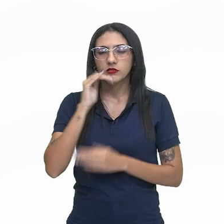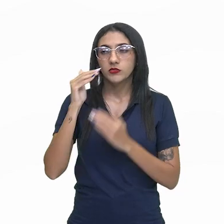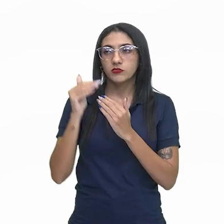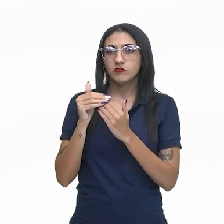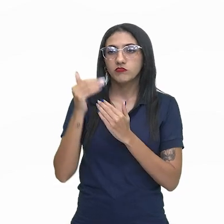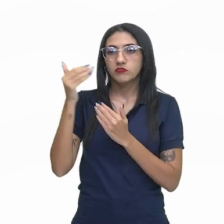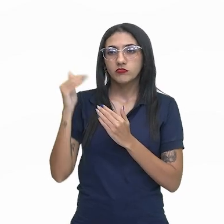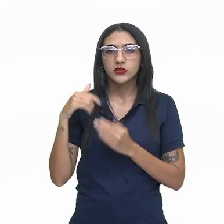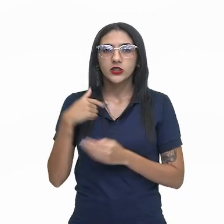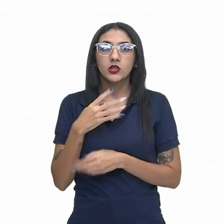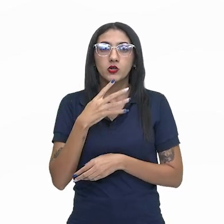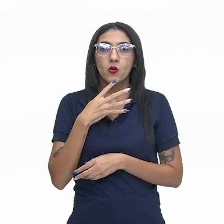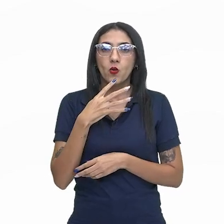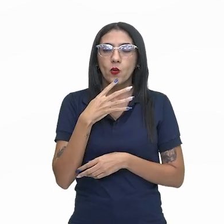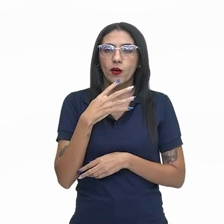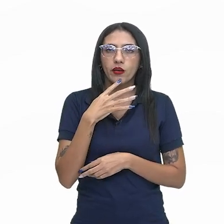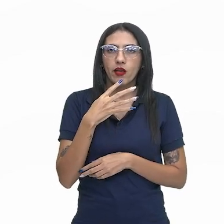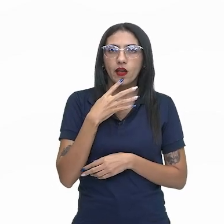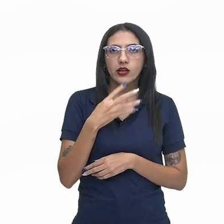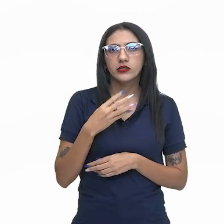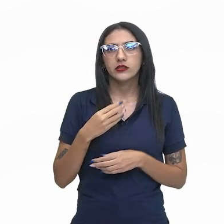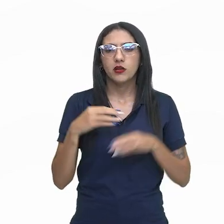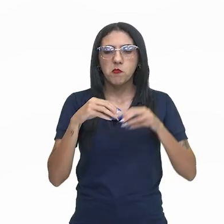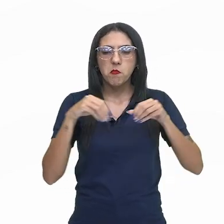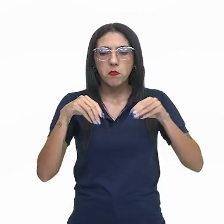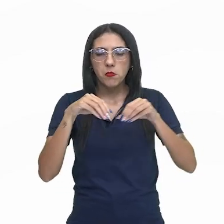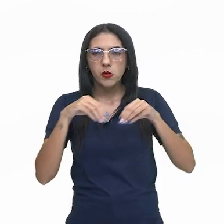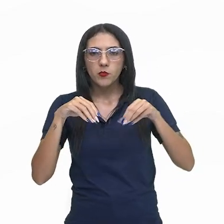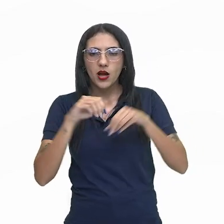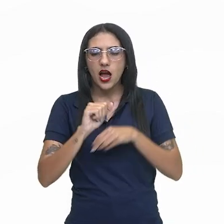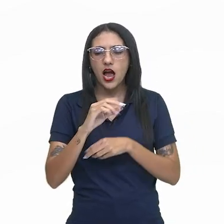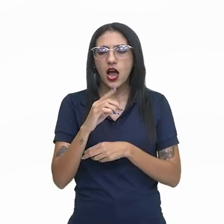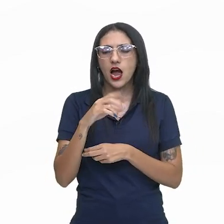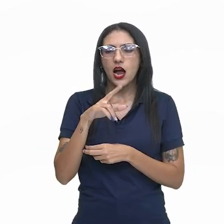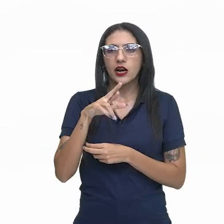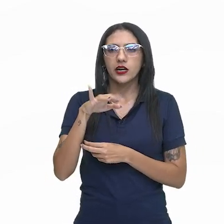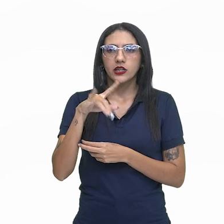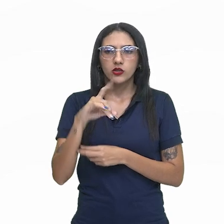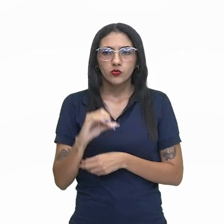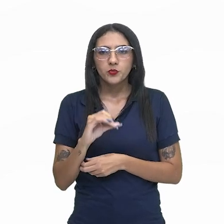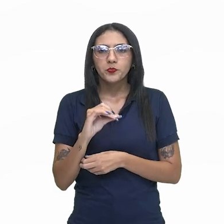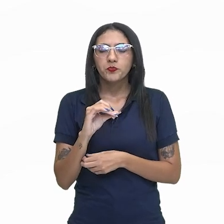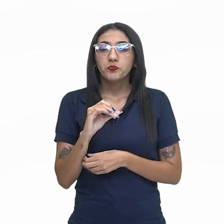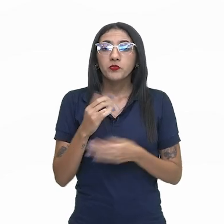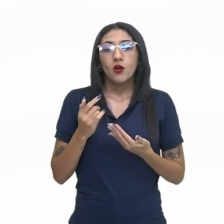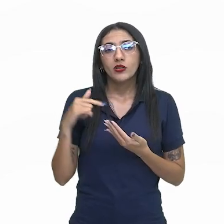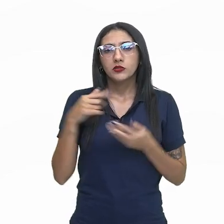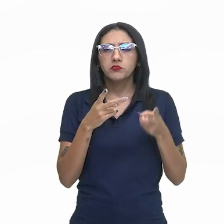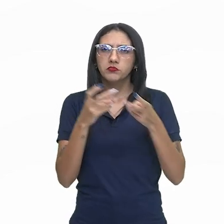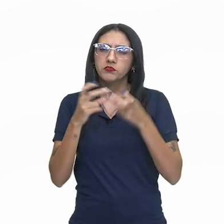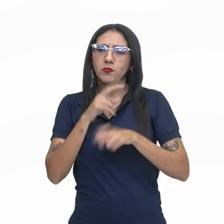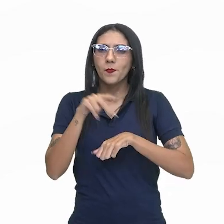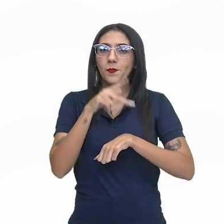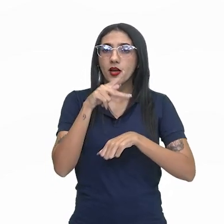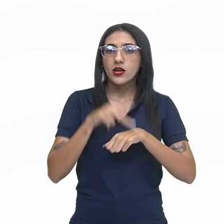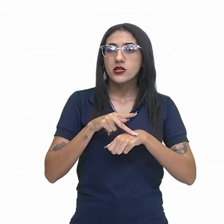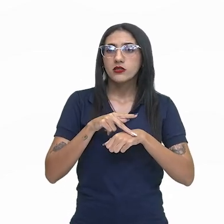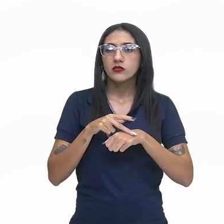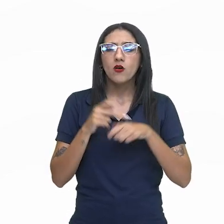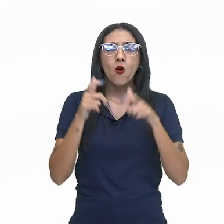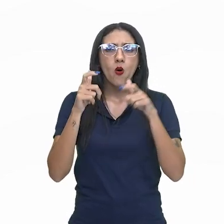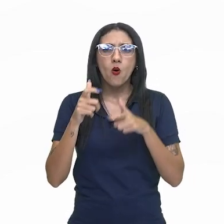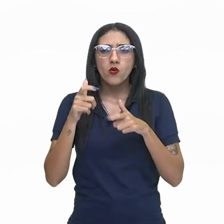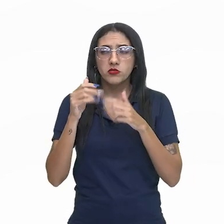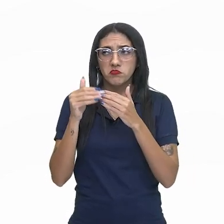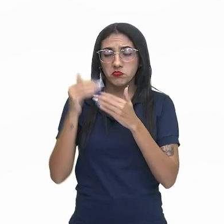onde a gente encontra o clima árido, semiárido, e aí a gente vai encontrar isso ali em alguns países do